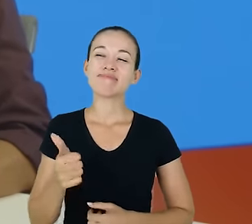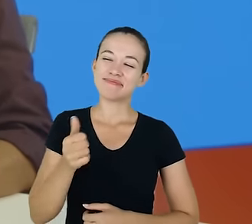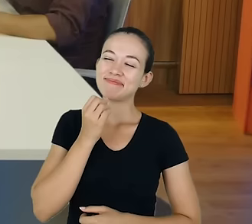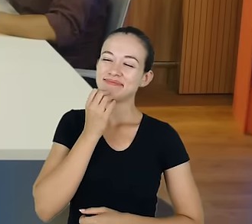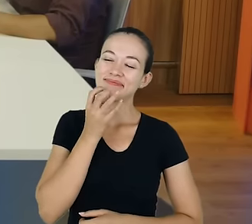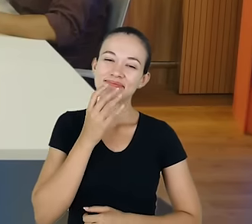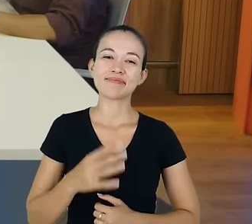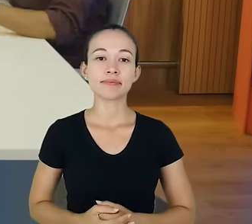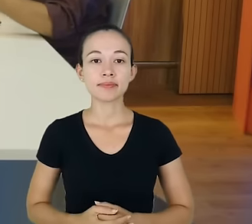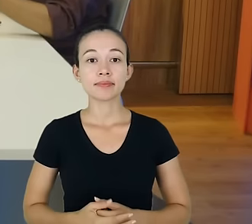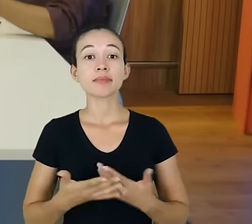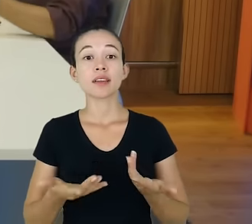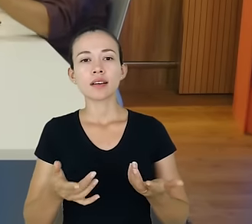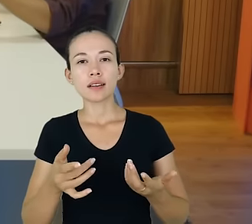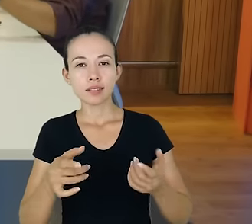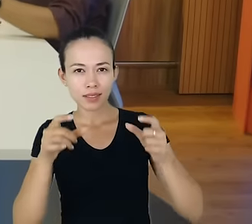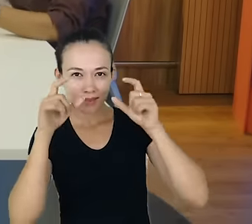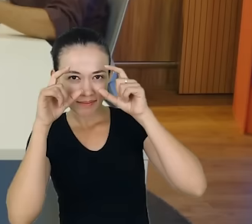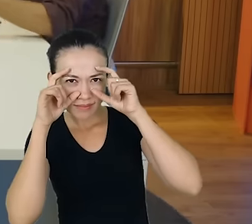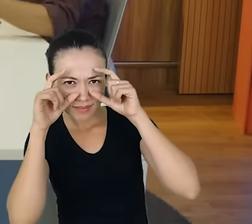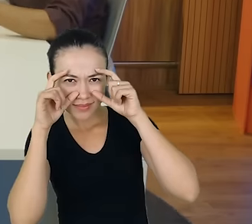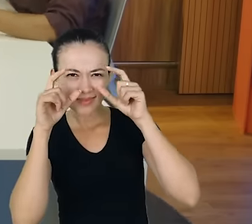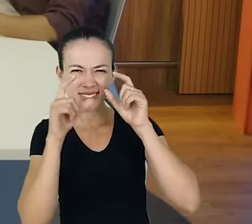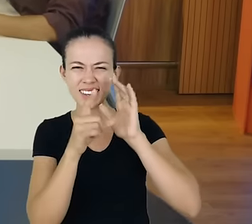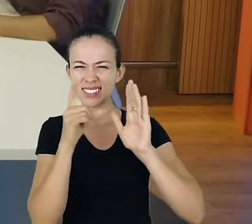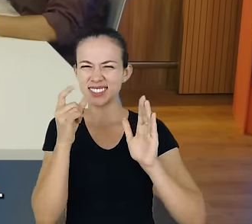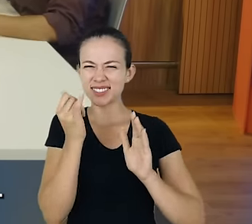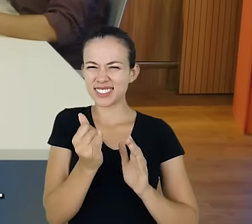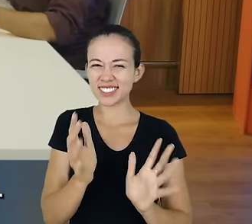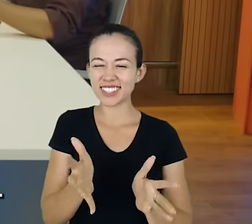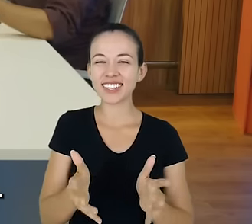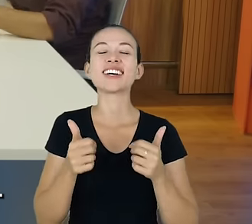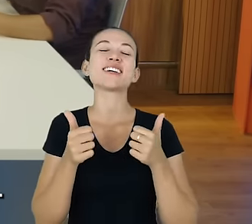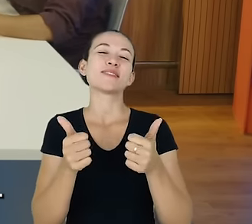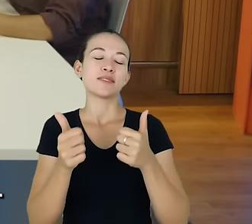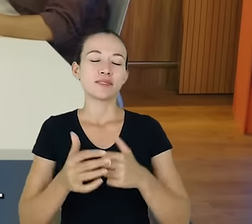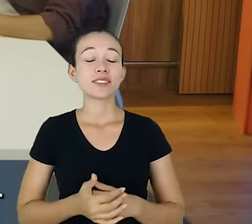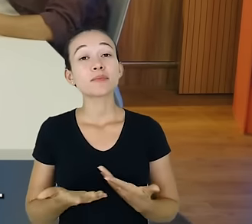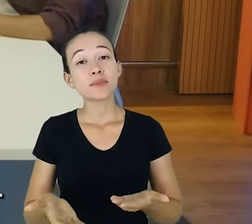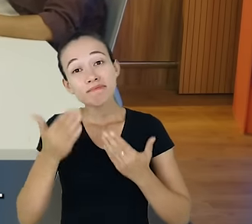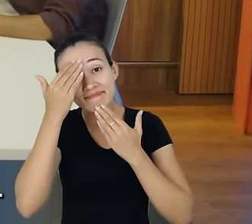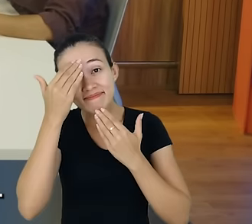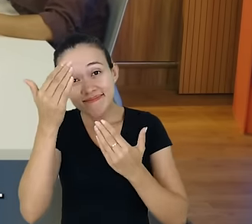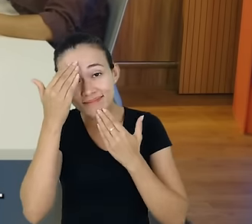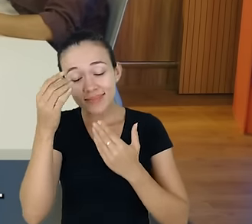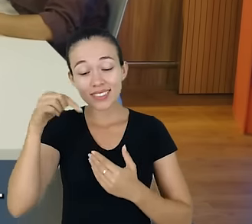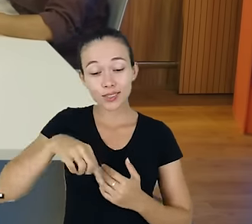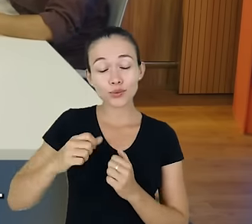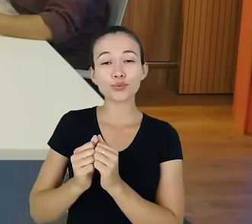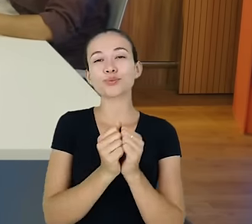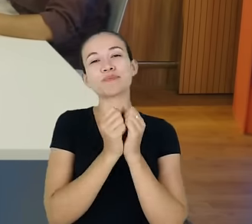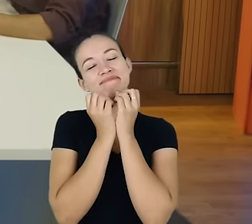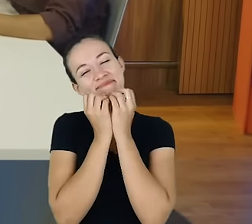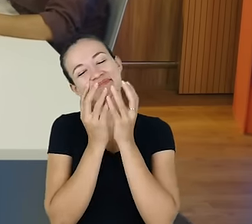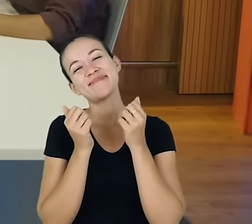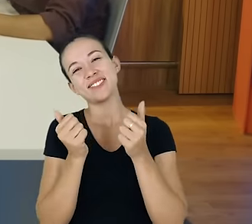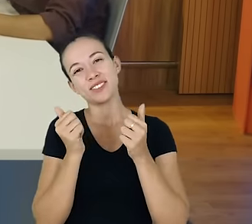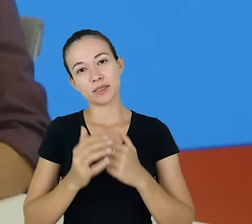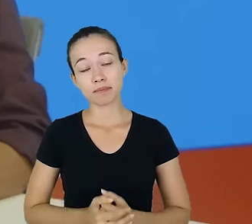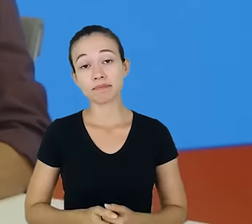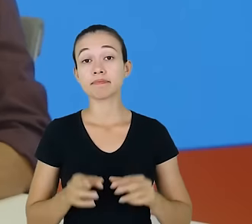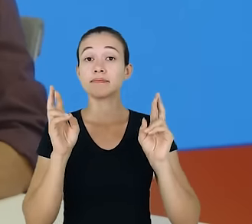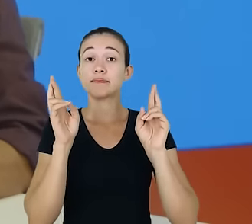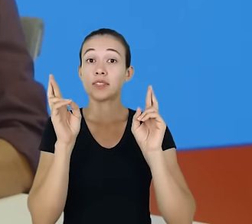né e tô usando acho tô usando óculos acho que eu já até falei então agradeço bastante aí a oportunidade tá de est com vocês Espero que eu